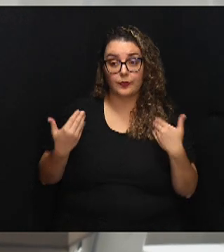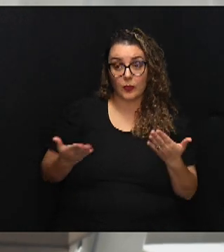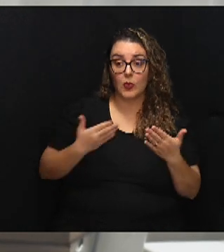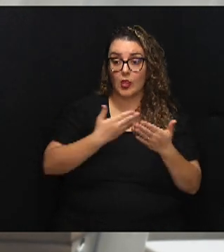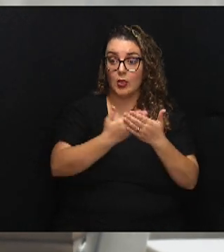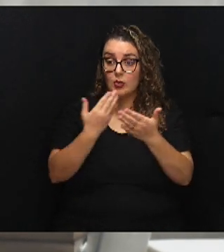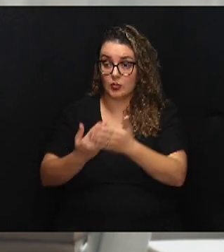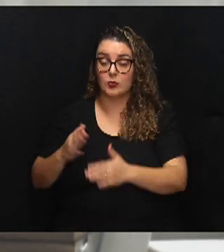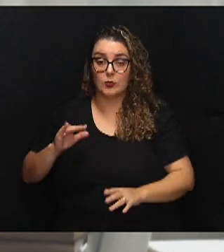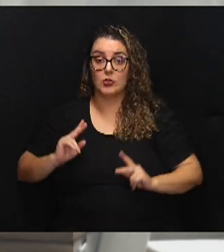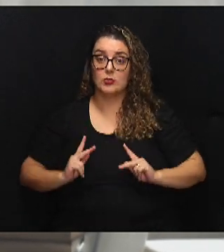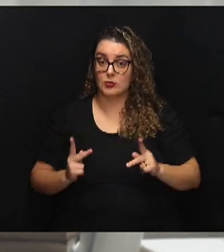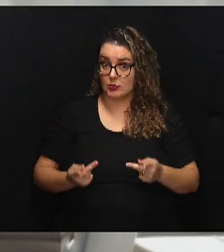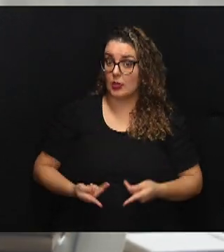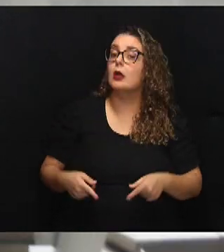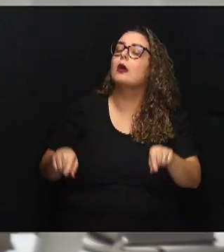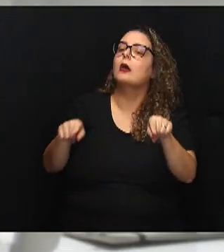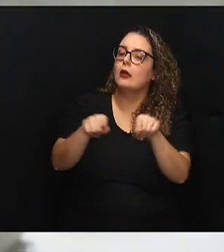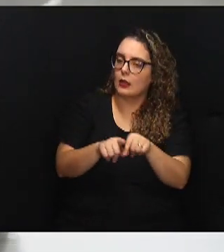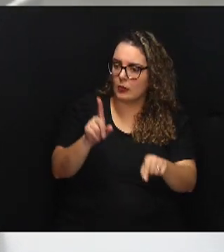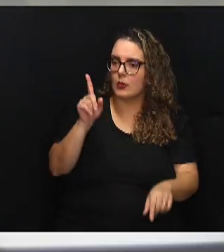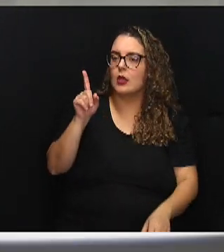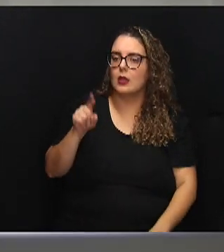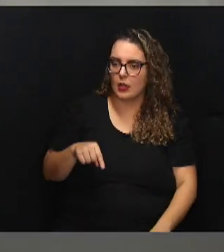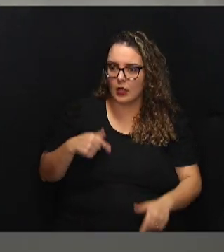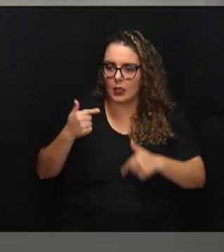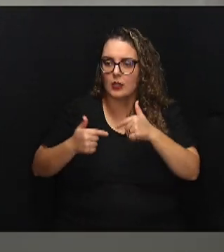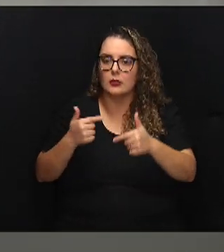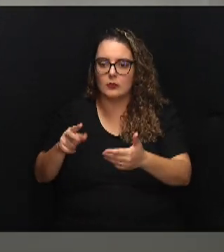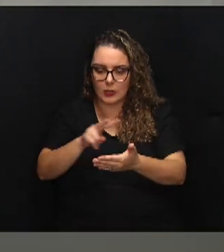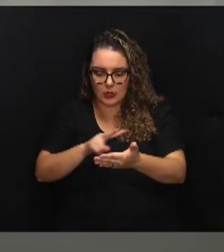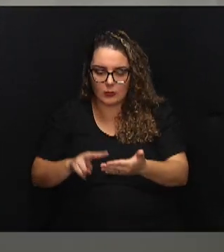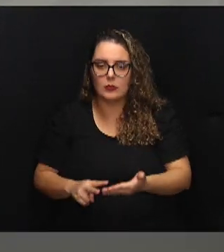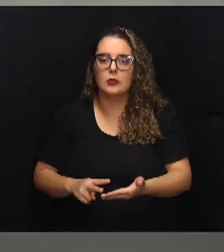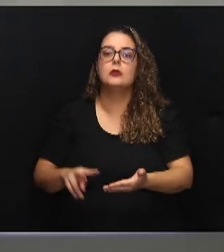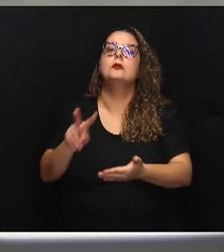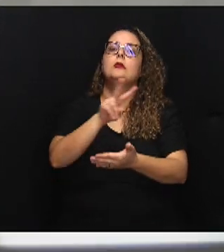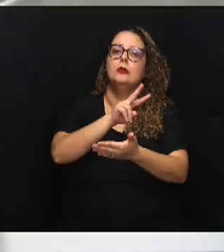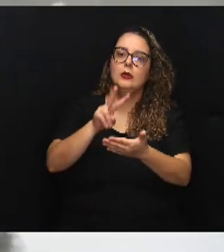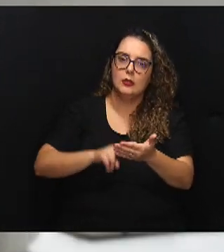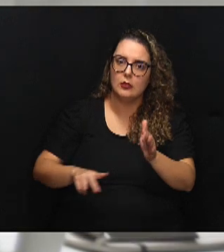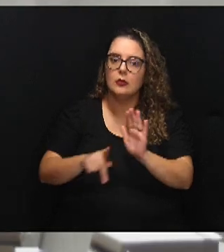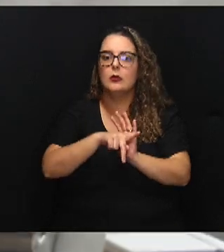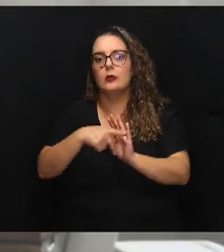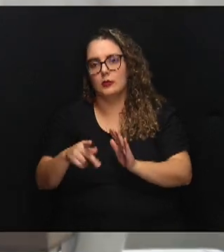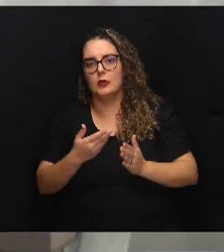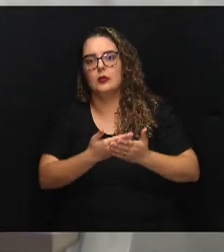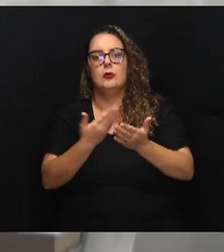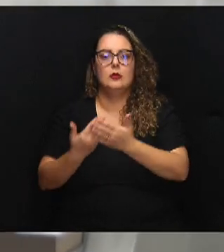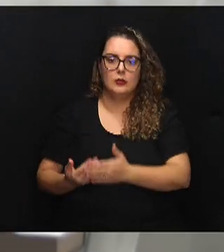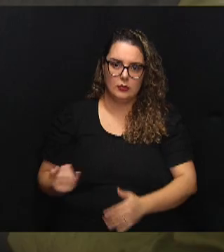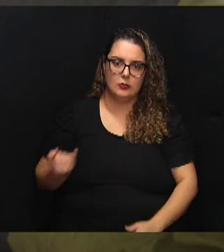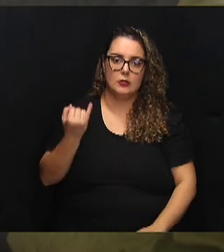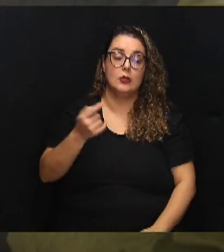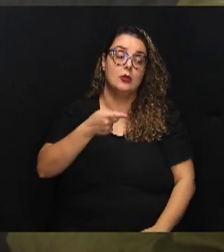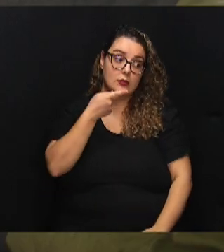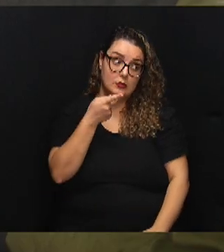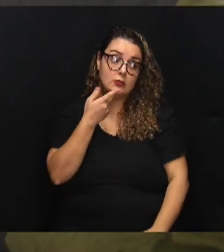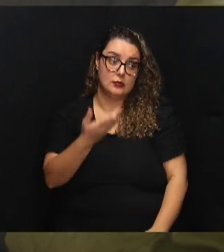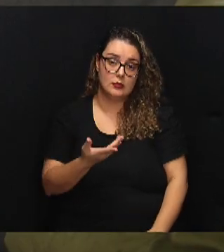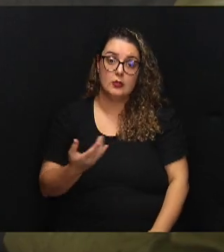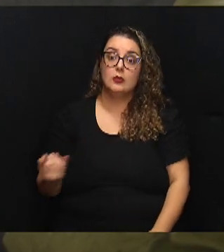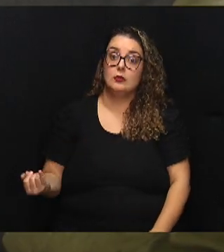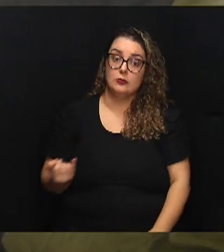para as ciências humanas também é trabalhar com a leitura. Então, a leitura como parte dos estudos é fundamental. Não, você tocou num assunto